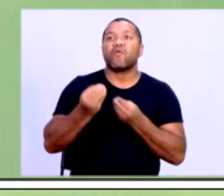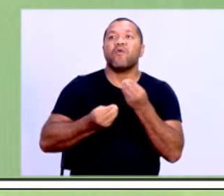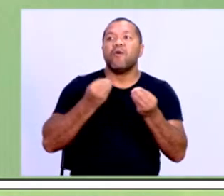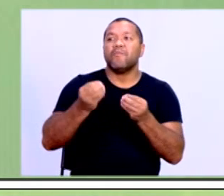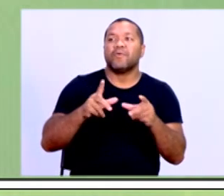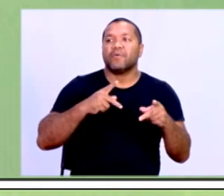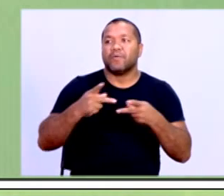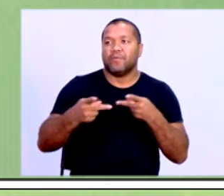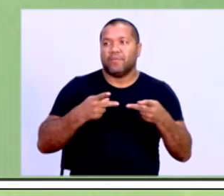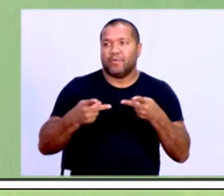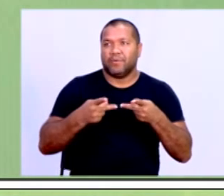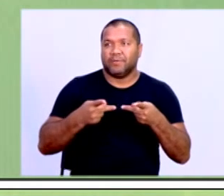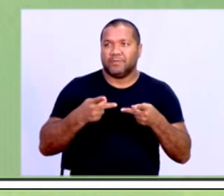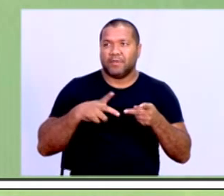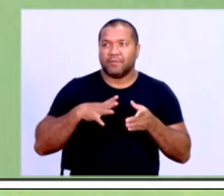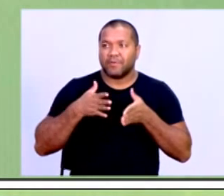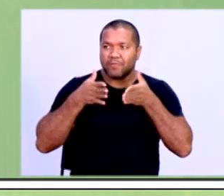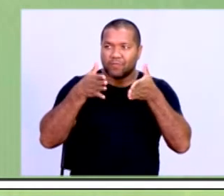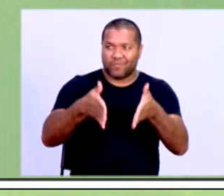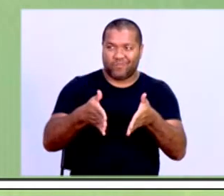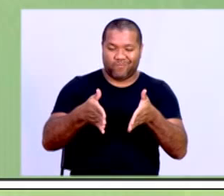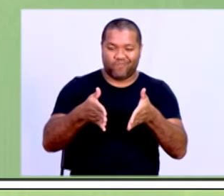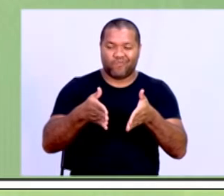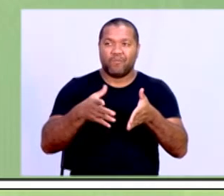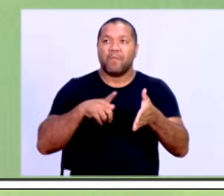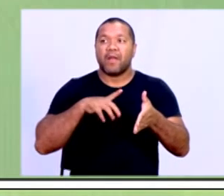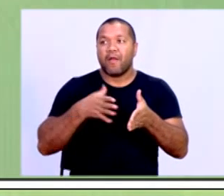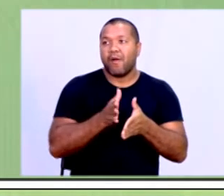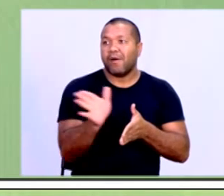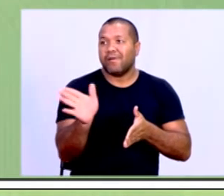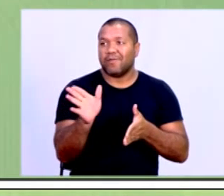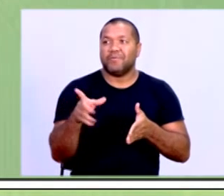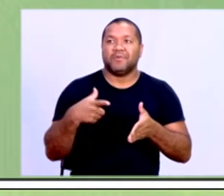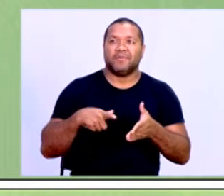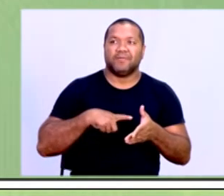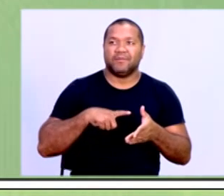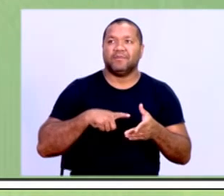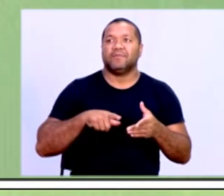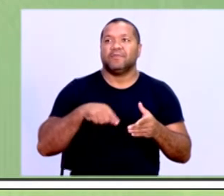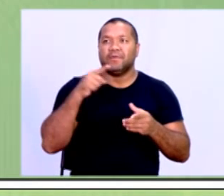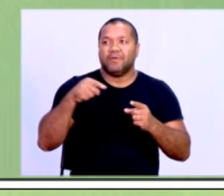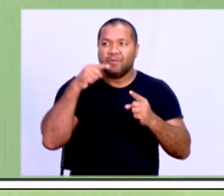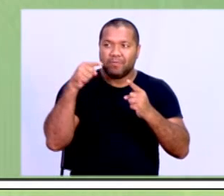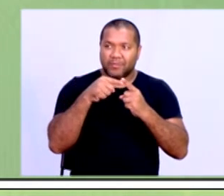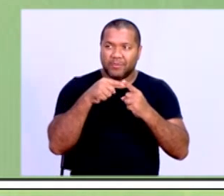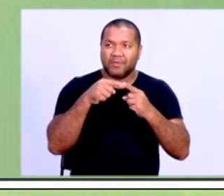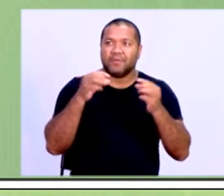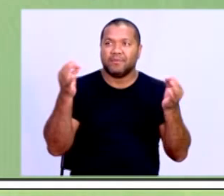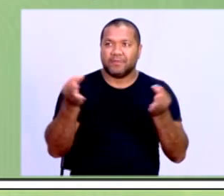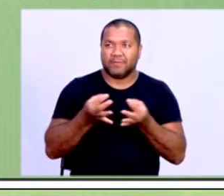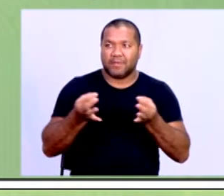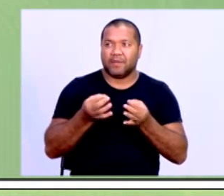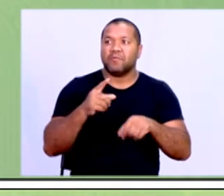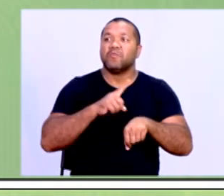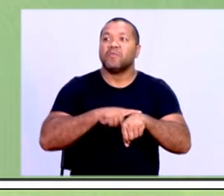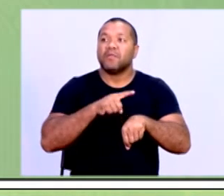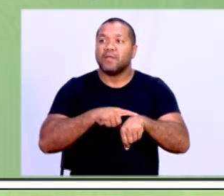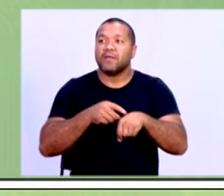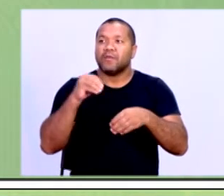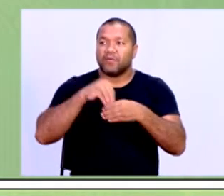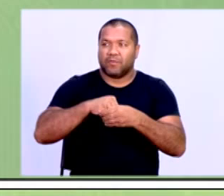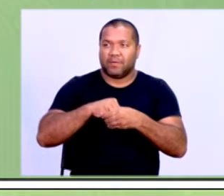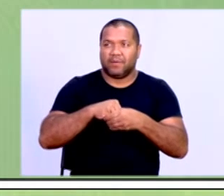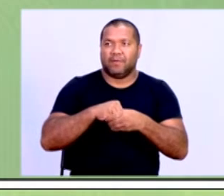projeto, mantendo seu rumo para que não haja desvios de planejamentos, de custos e de prazos. E